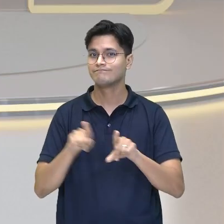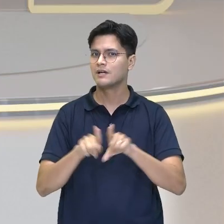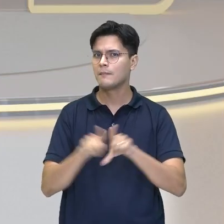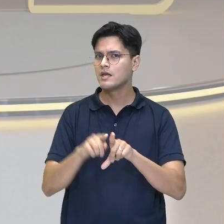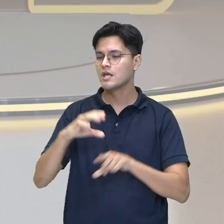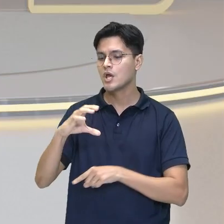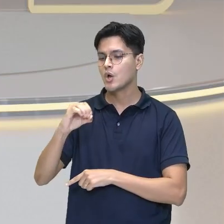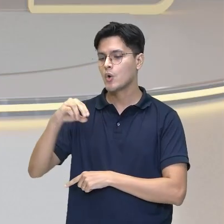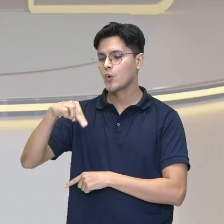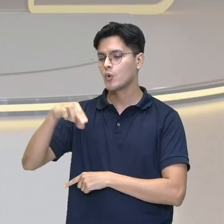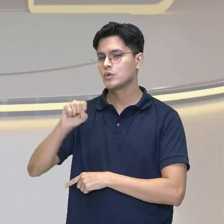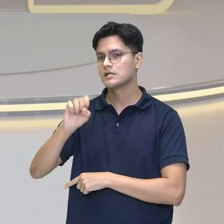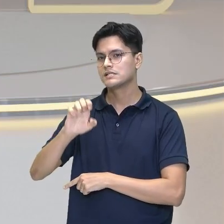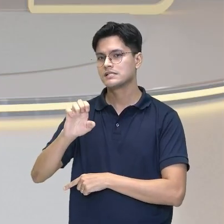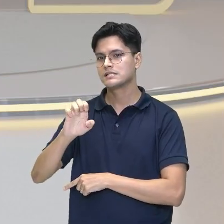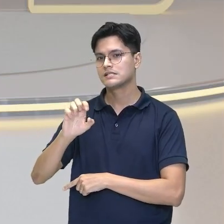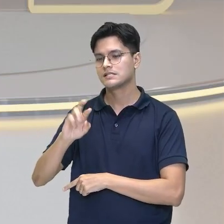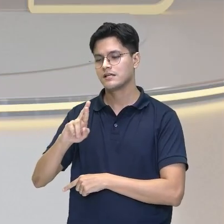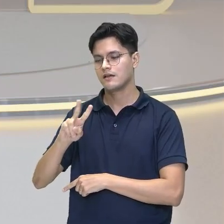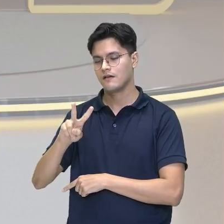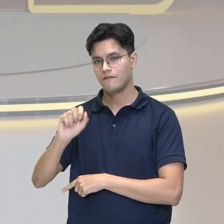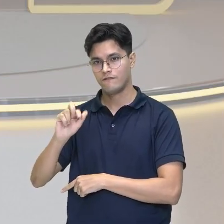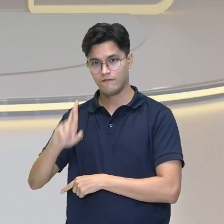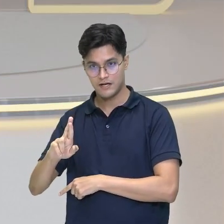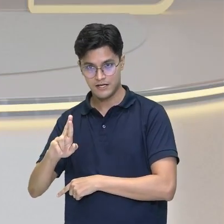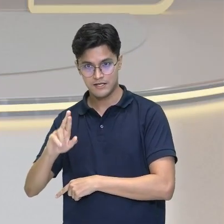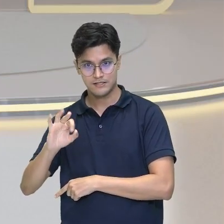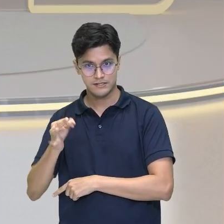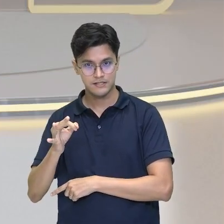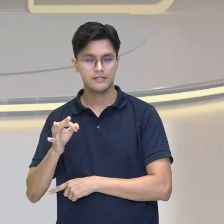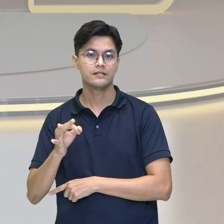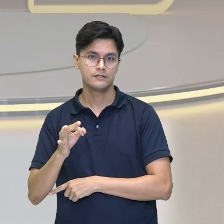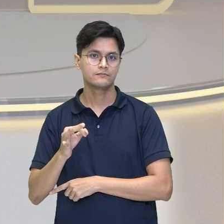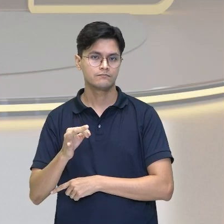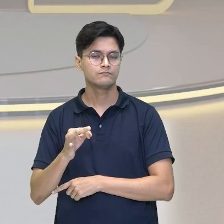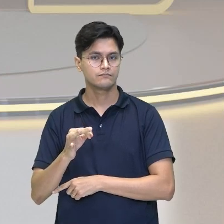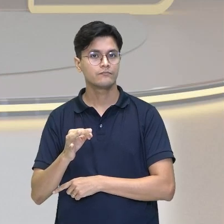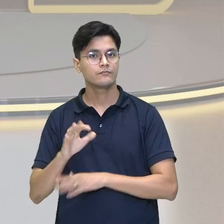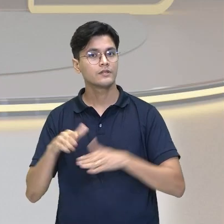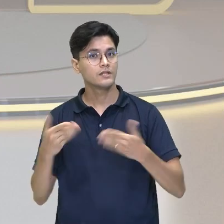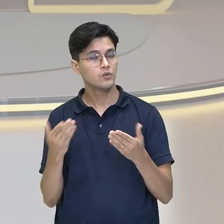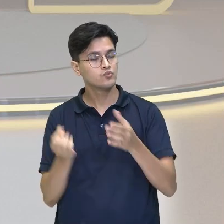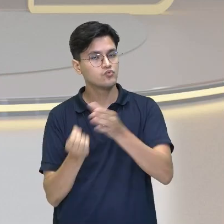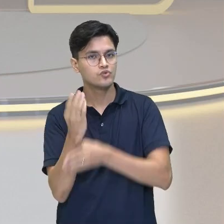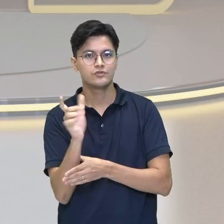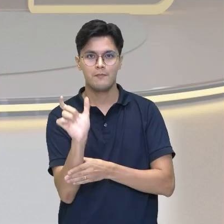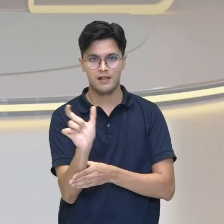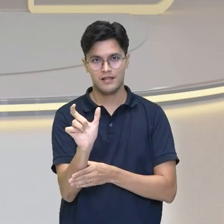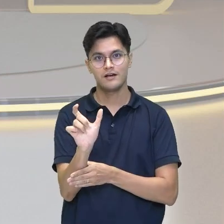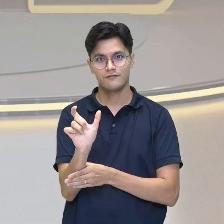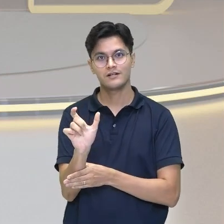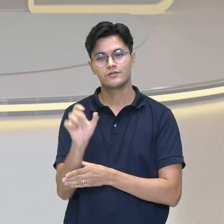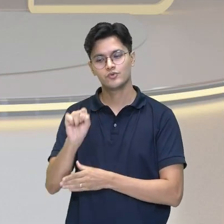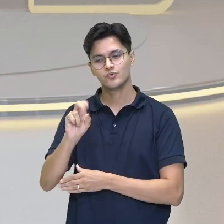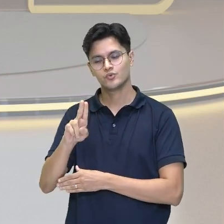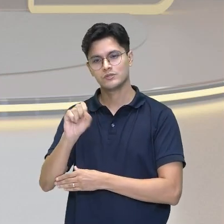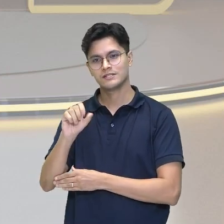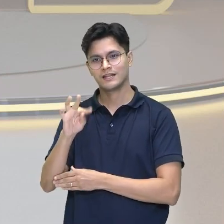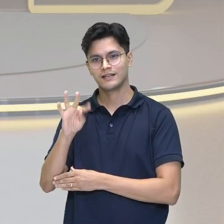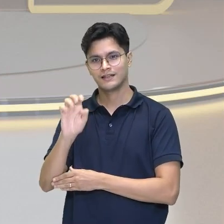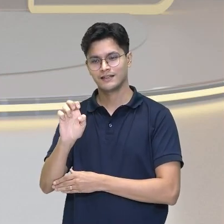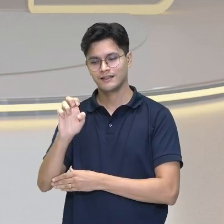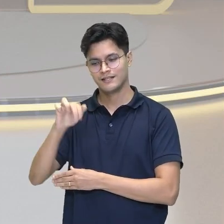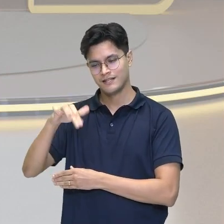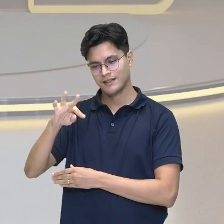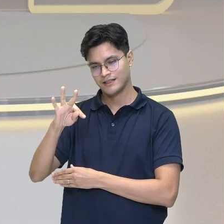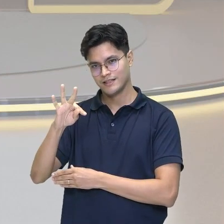deve agir em relação à natureza. Além disso, ele pode ser aplicado desde uma comunidade até o planeta todo